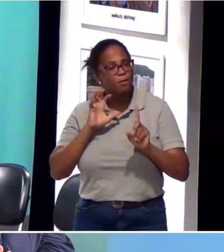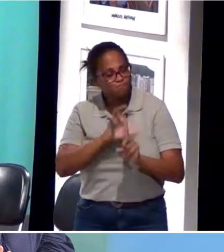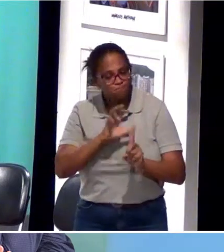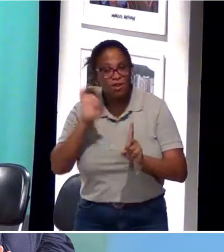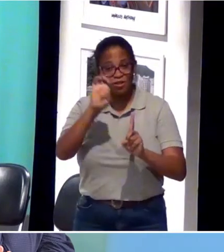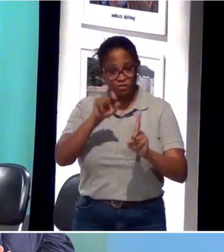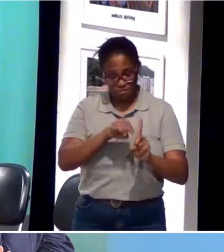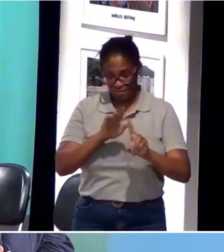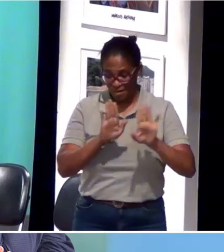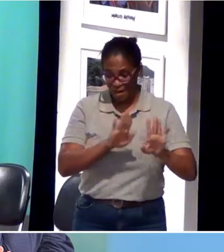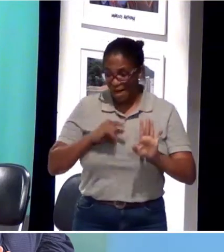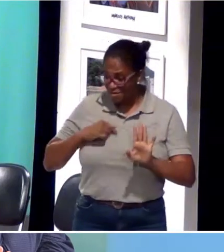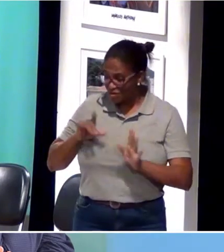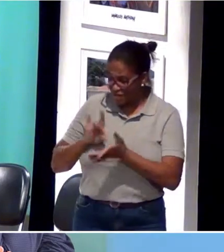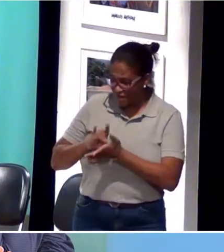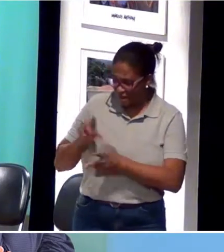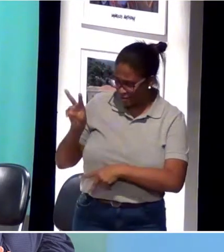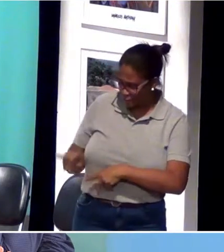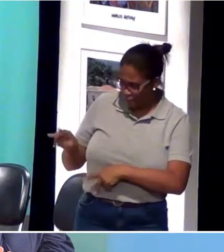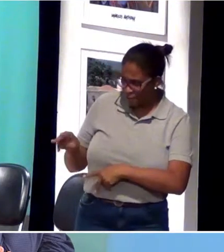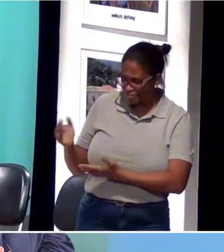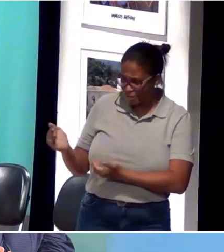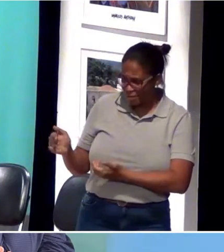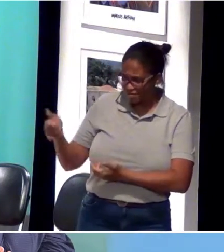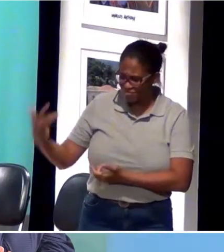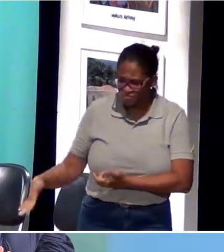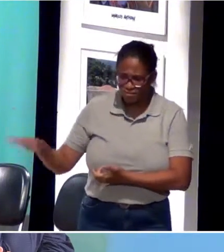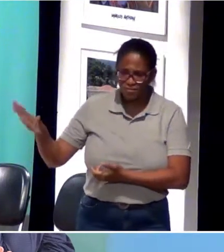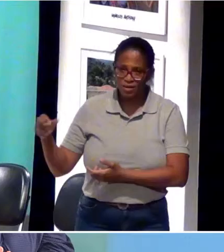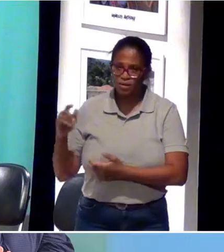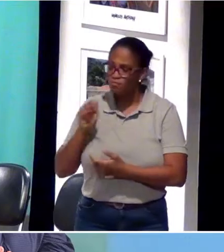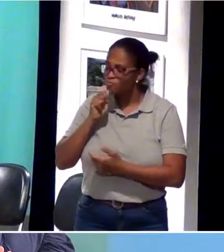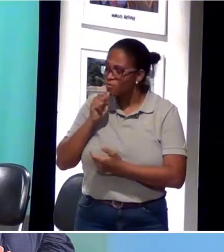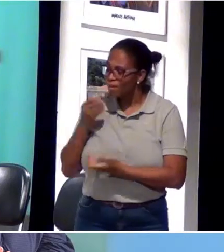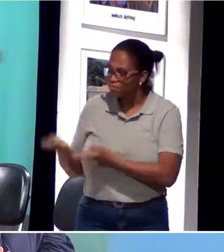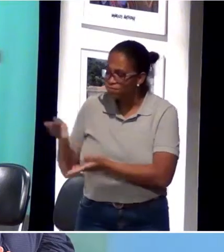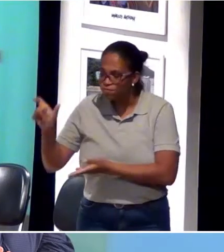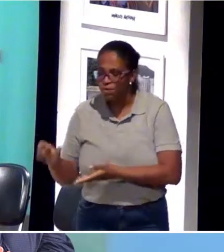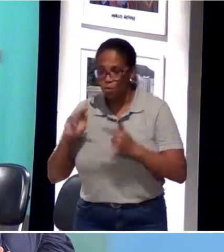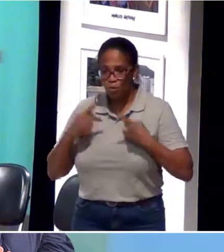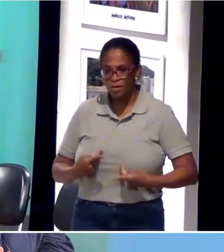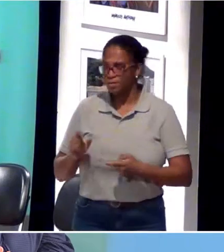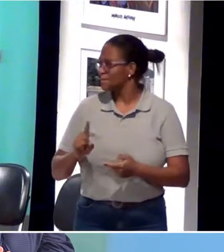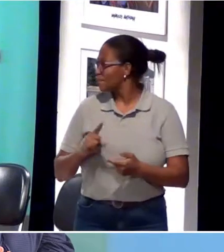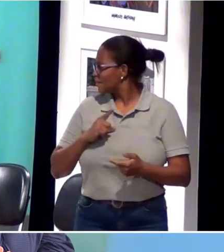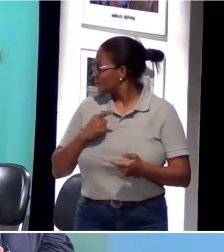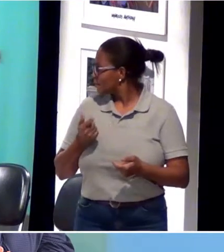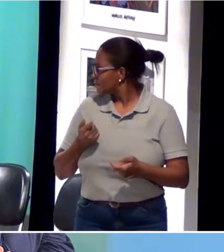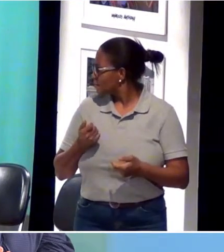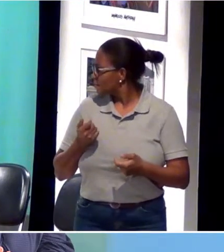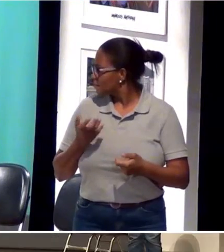ele todo o tempo. Então, quando a gente está falando da FUNABEM, e não,